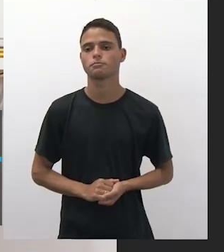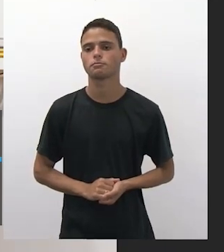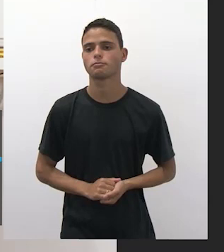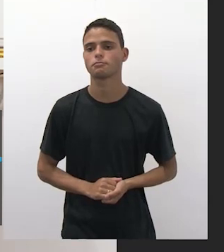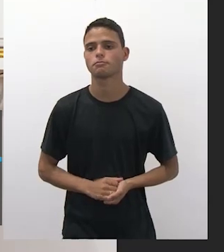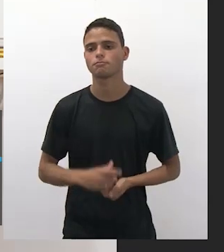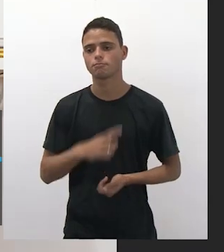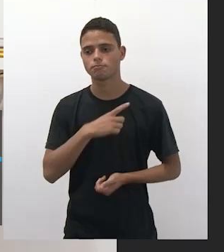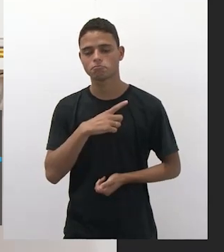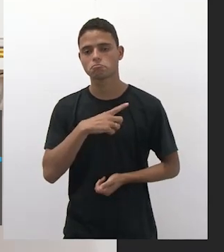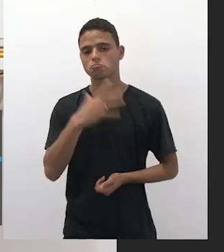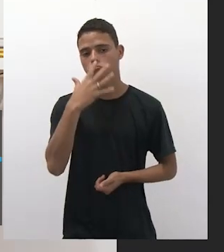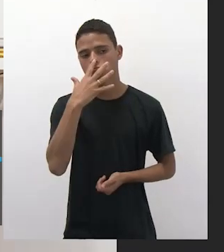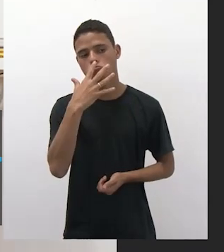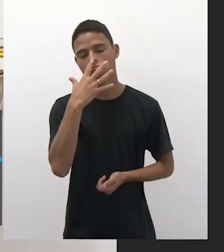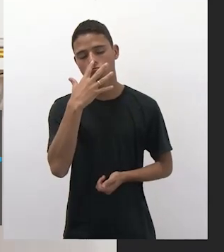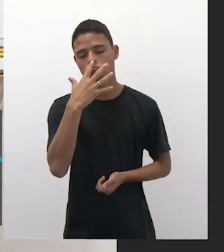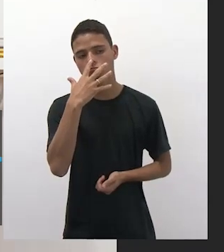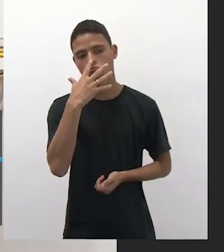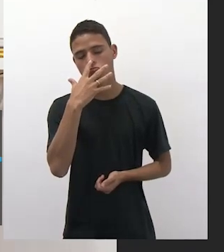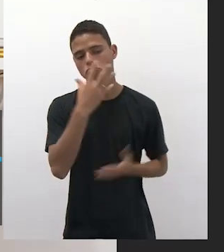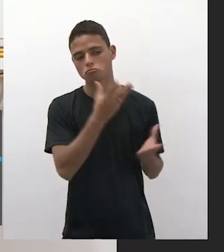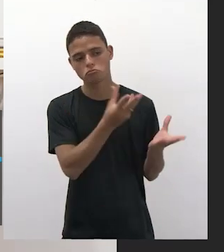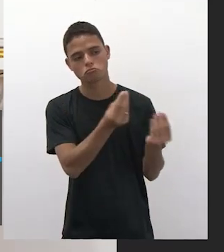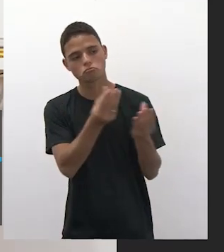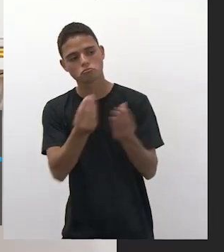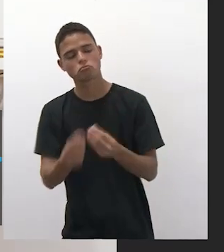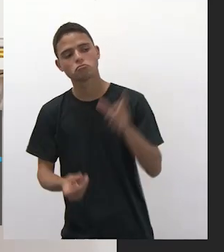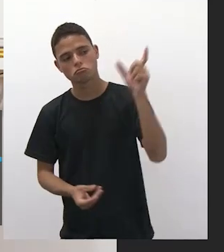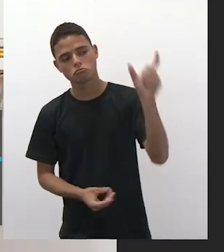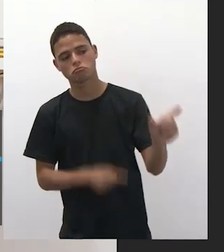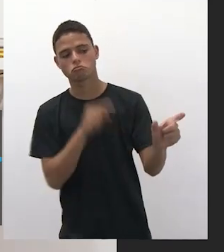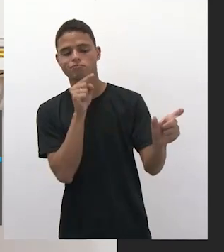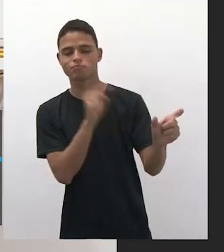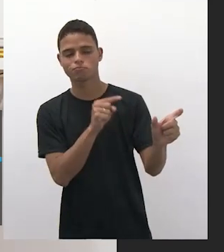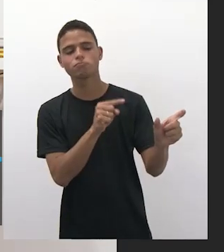uma admiração muito grande pelaquela professora